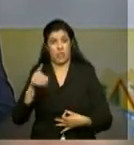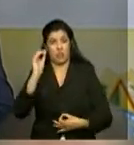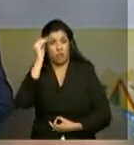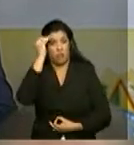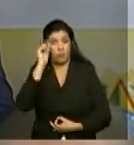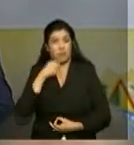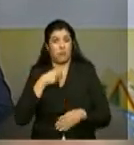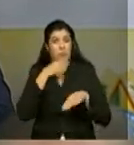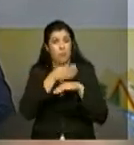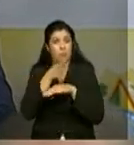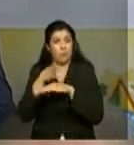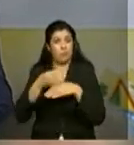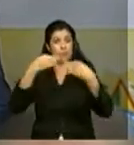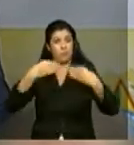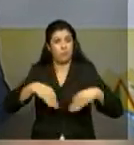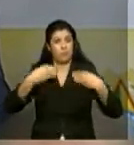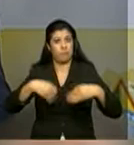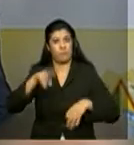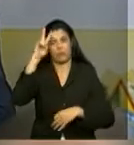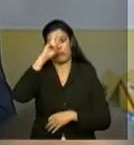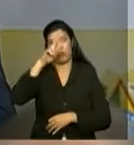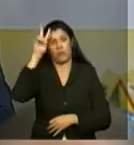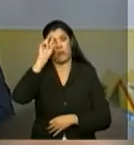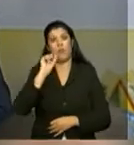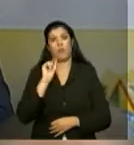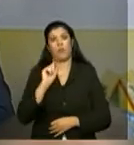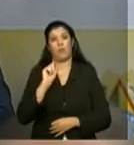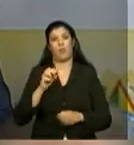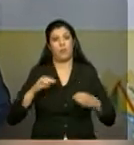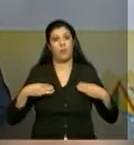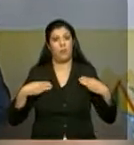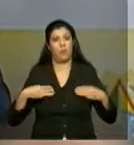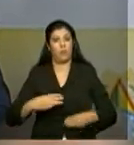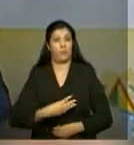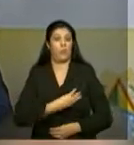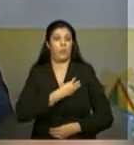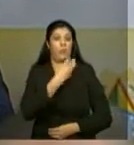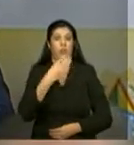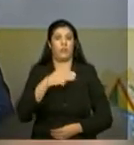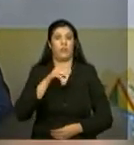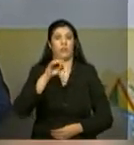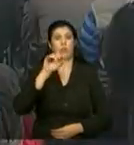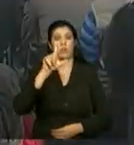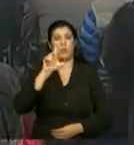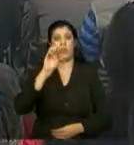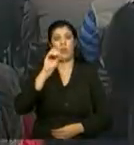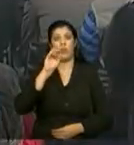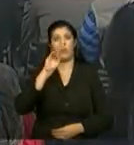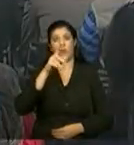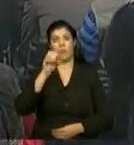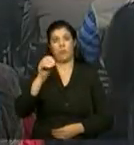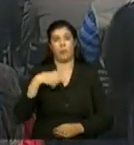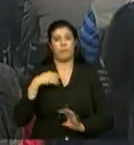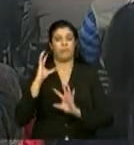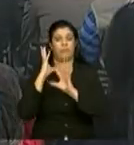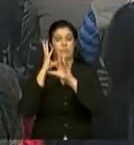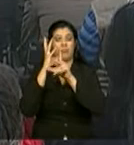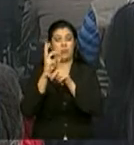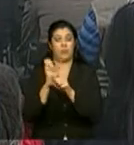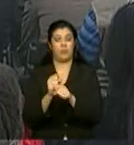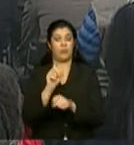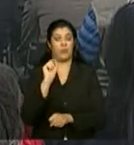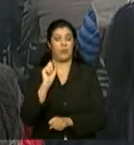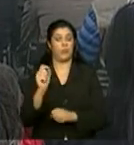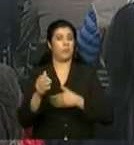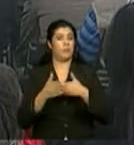parte muito bem lembrado aqui pelo ministro edson lobão é resgatar de que